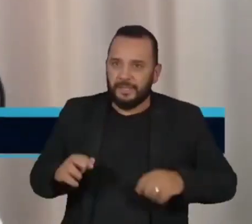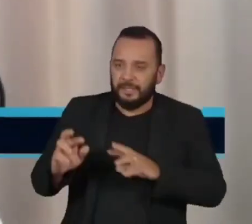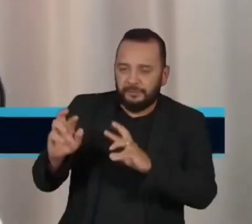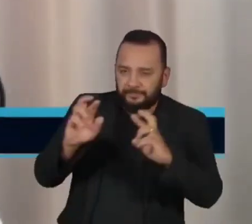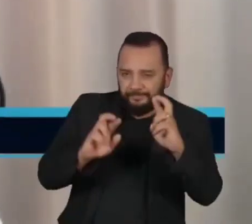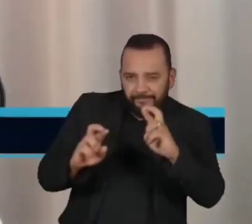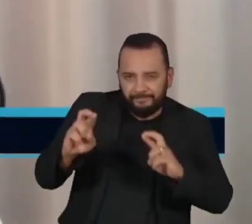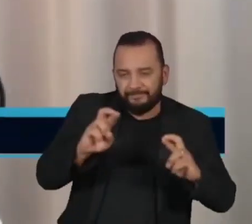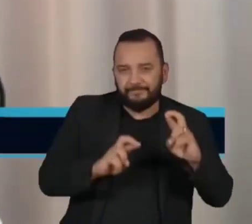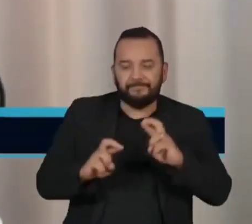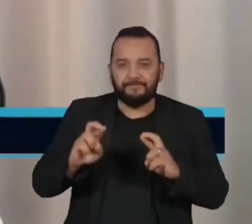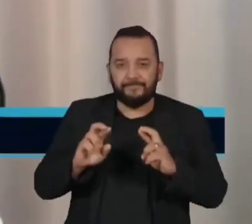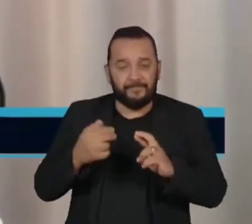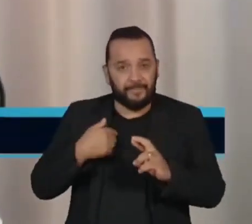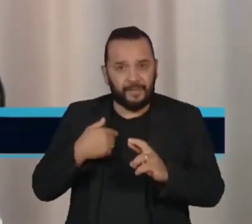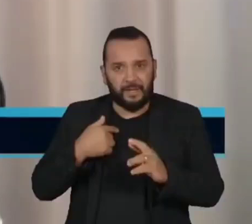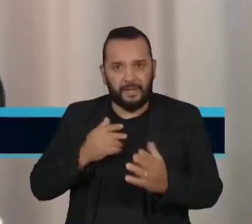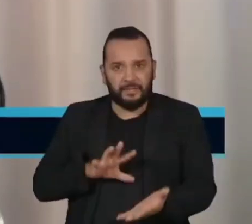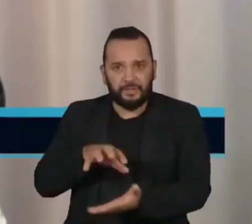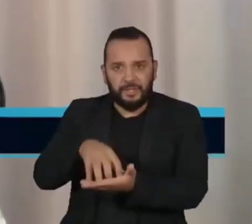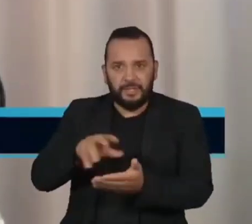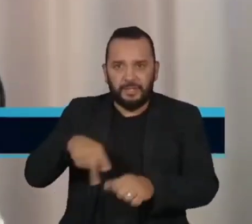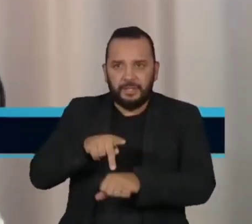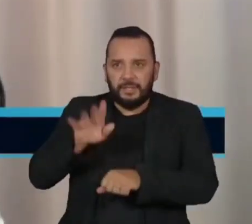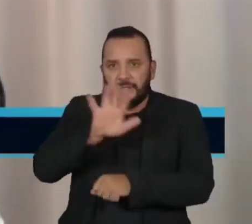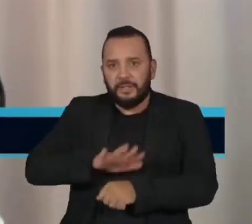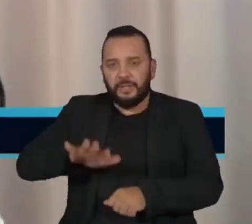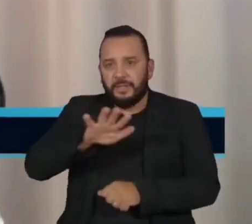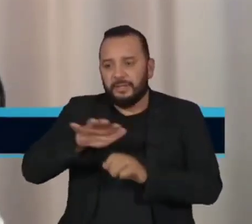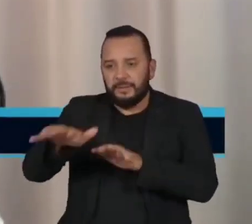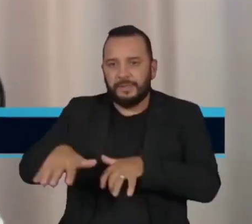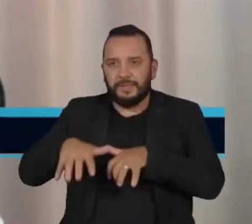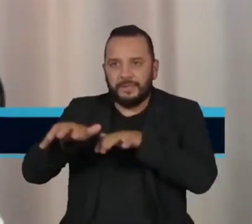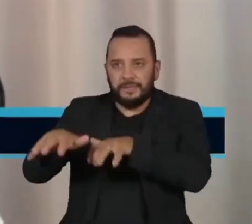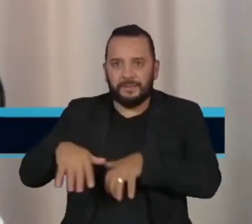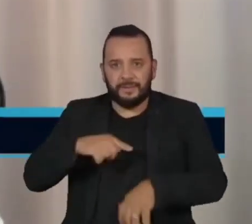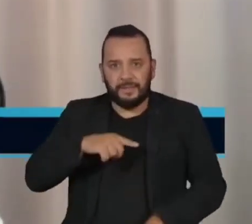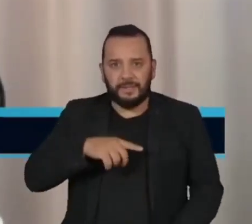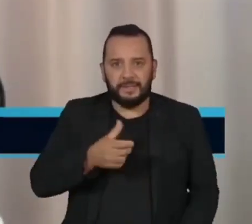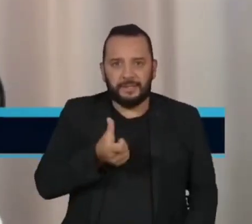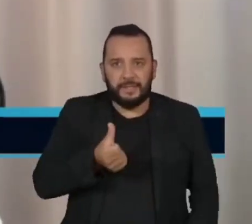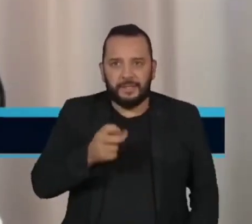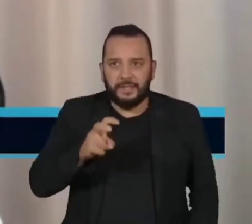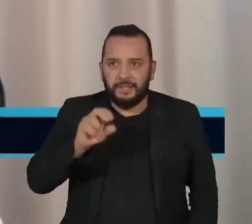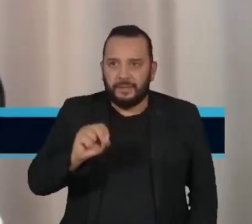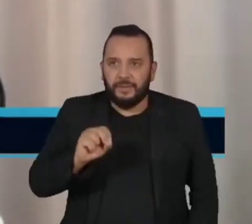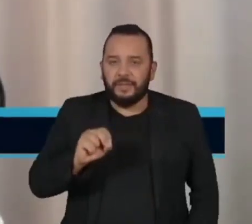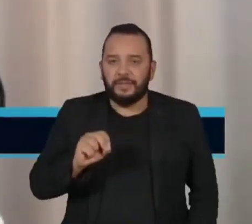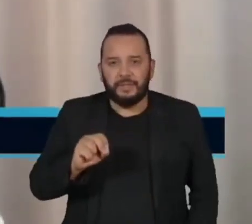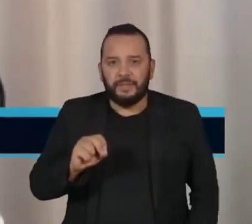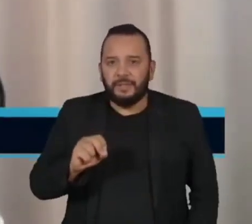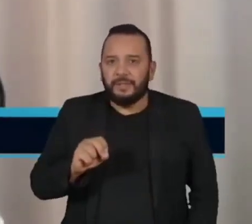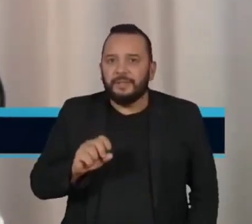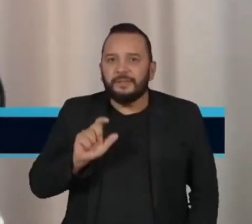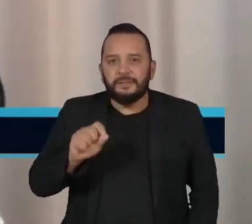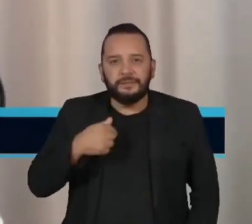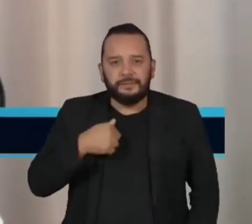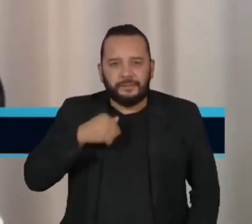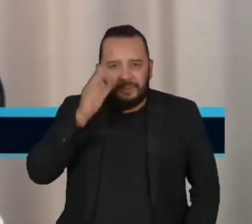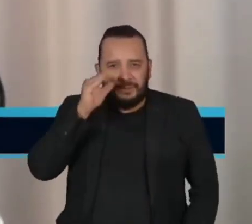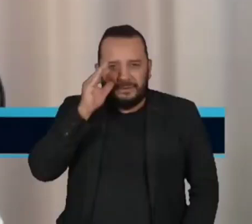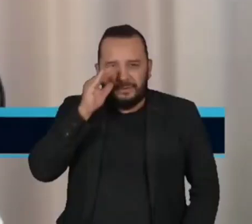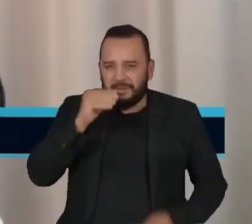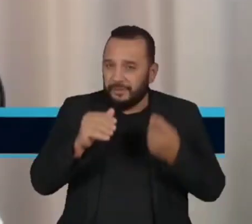Agência Nacional de Mineração, que hoje tem por volta de 650 funcionários e o menor orçamento de todas as